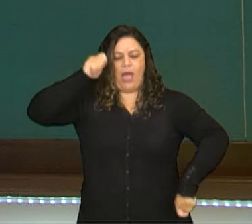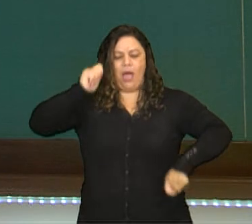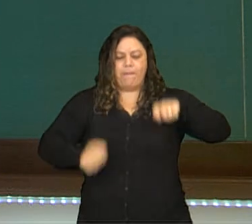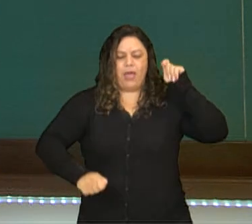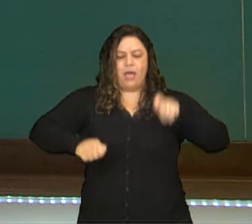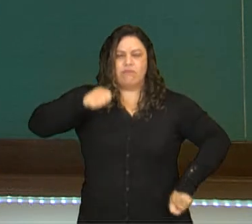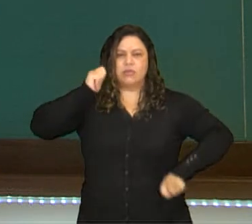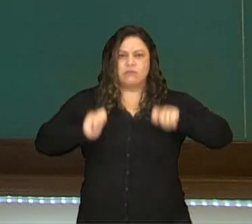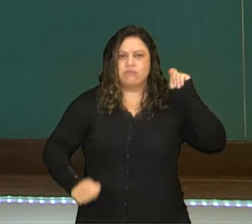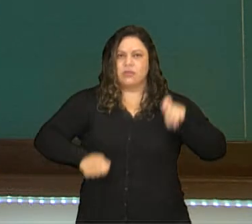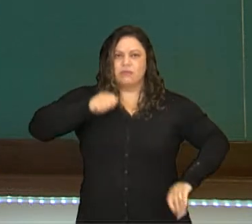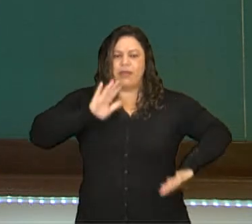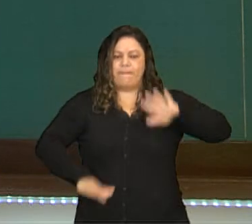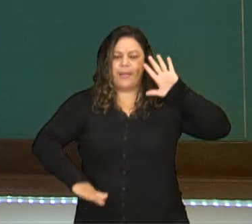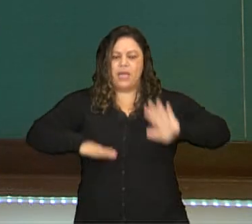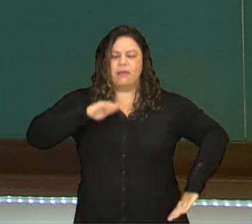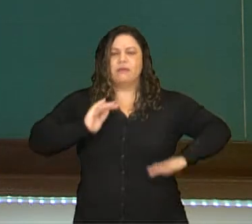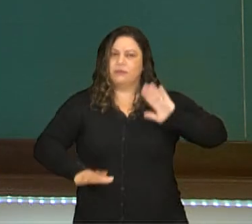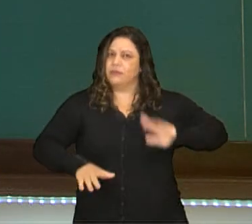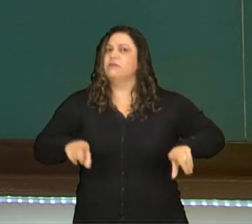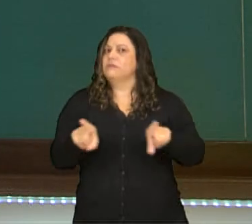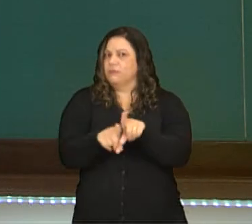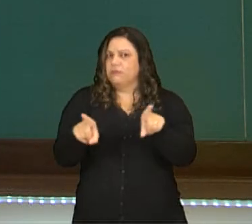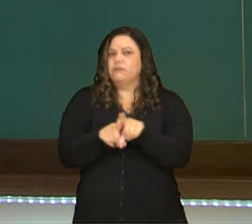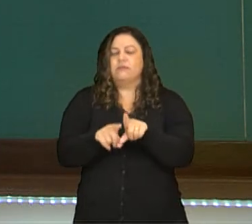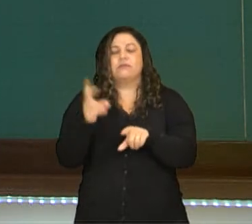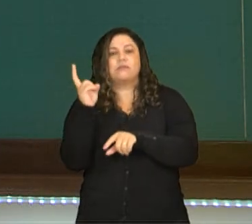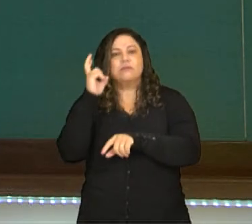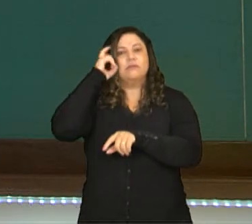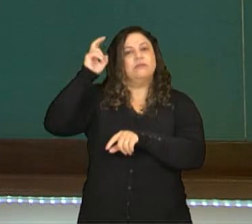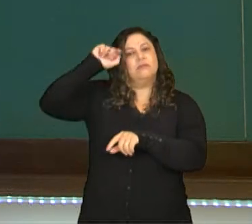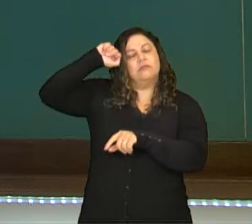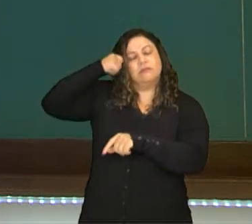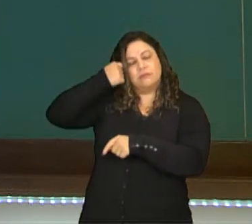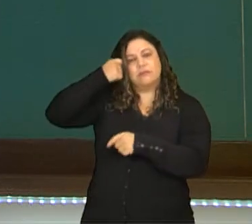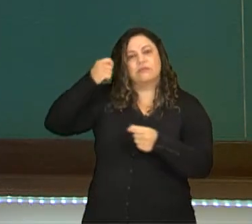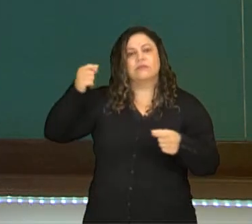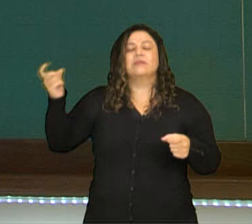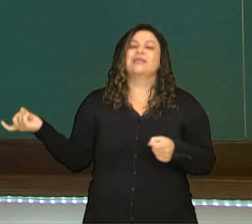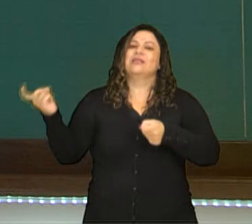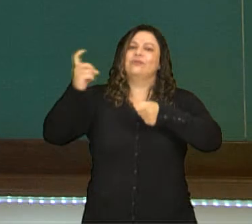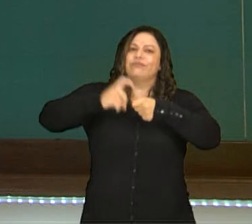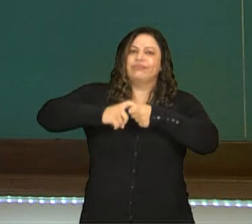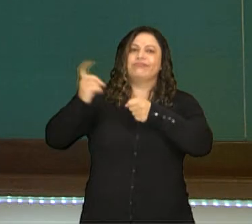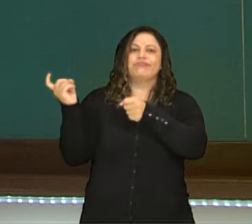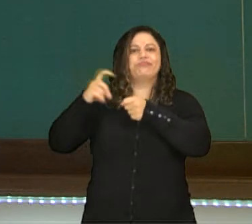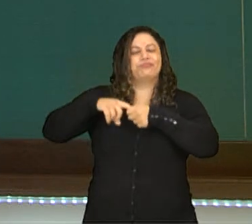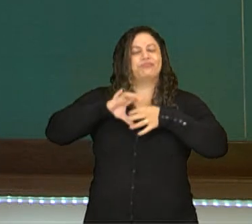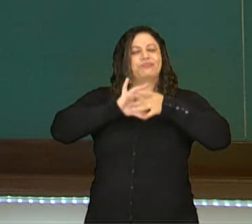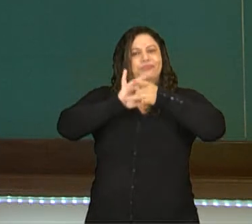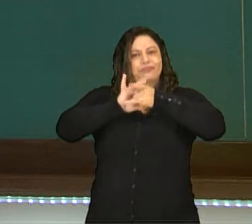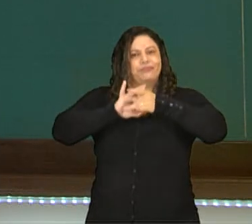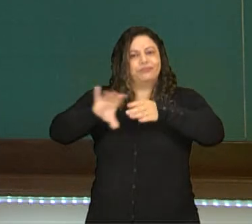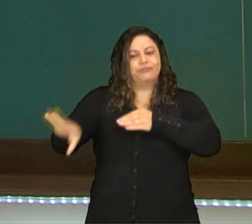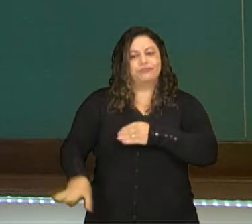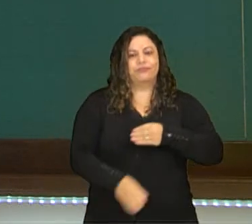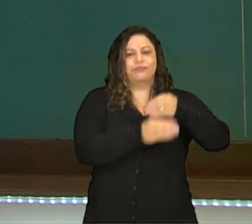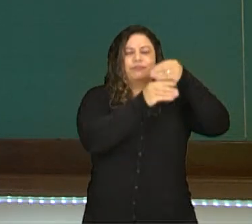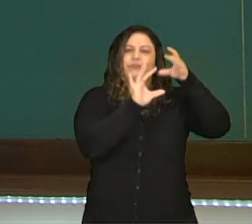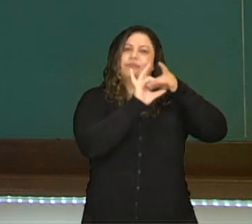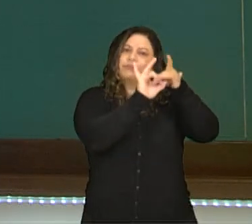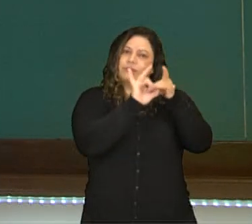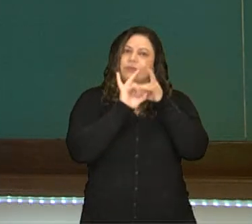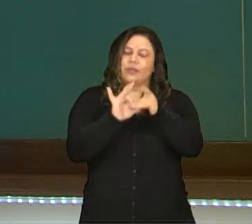cultura africana. Quando surgiu a cumbia, então, foi através da junção desses três estilos musicais. Foi